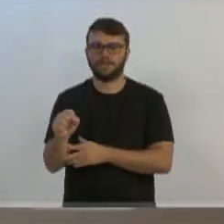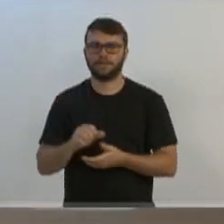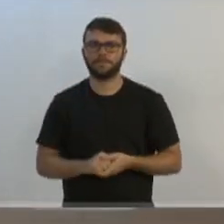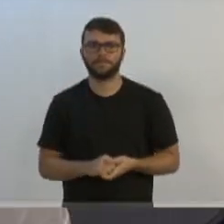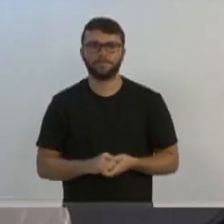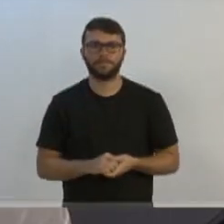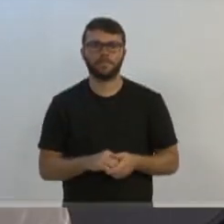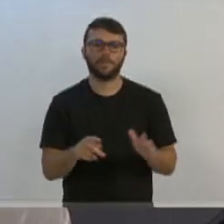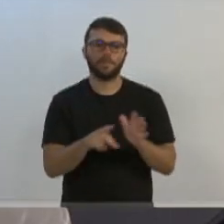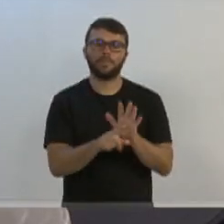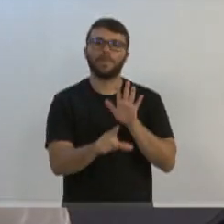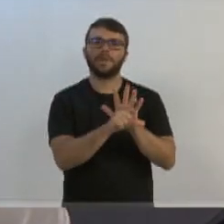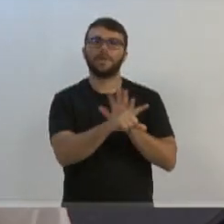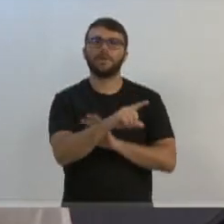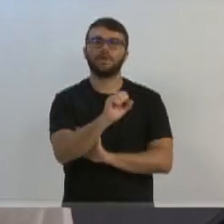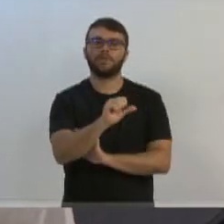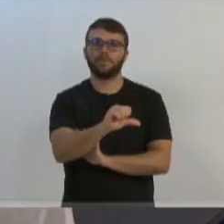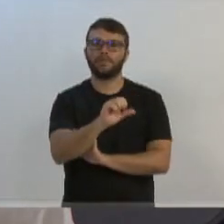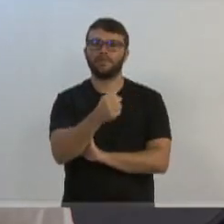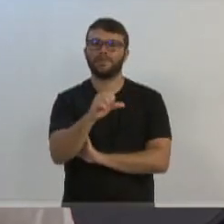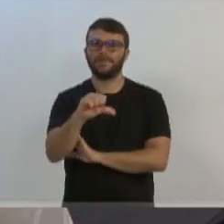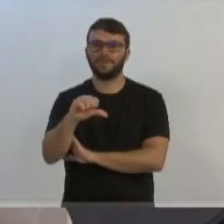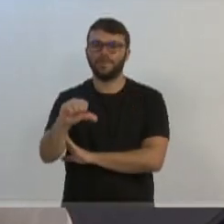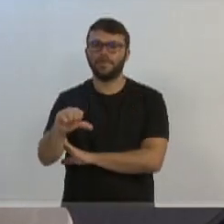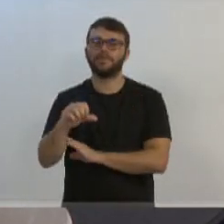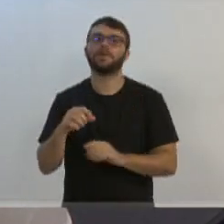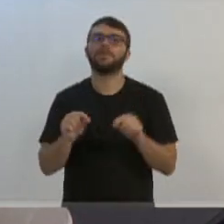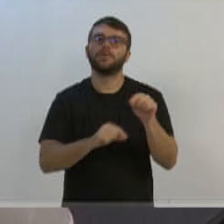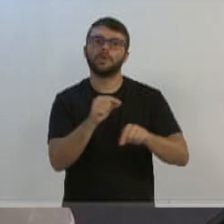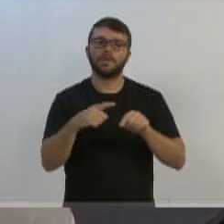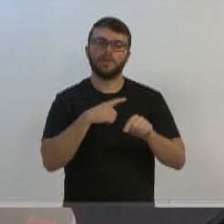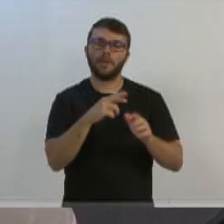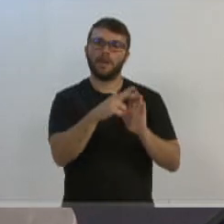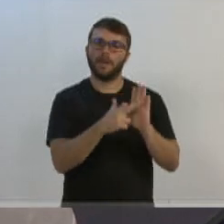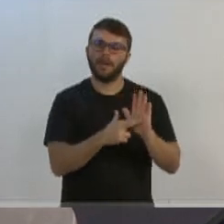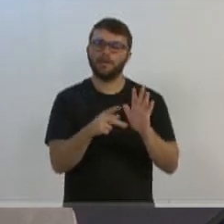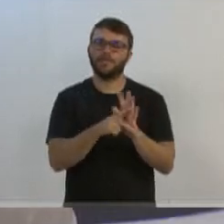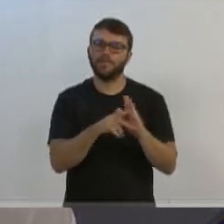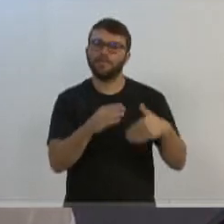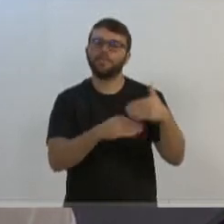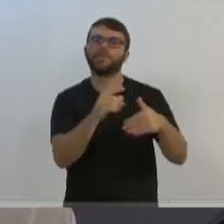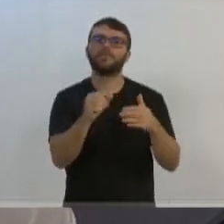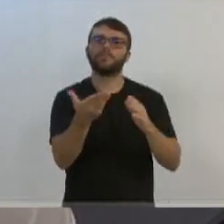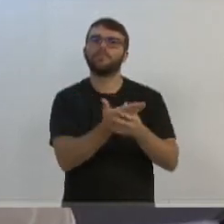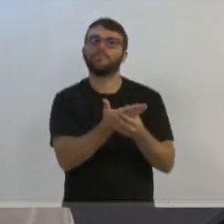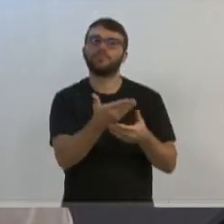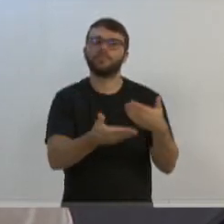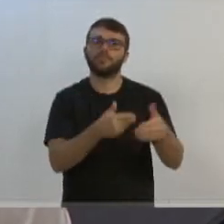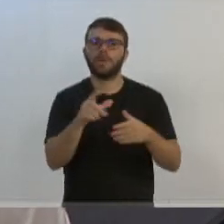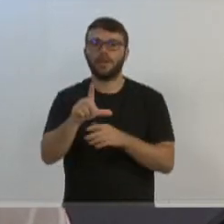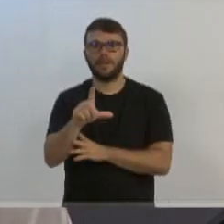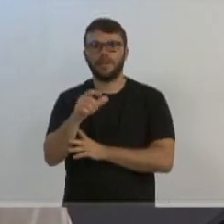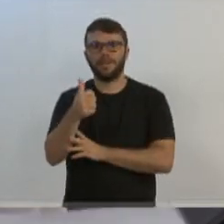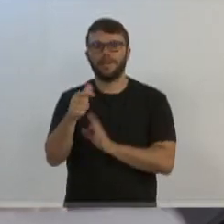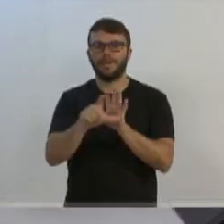Projeto de Lei Complementar número 1839, de autoria do Executivo, que regulamenta os procedimentos definitivos pela Lei Federal número